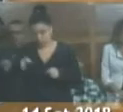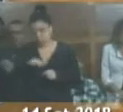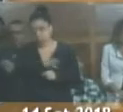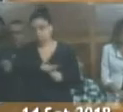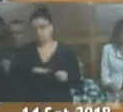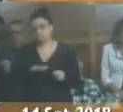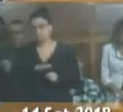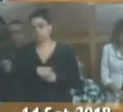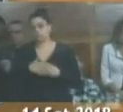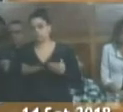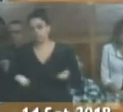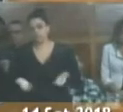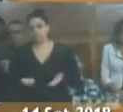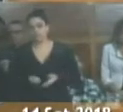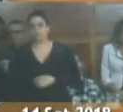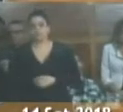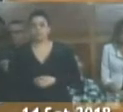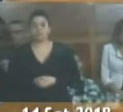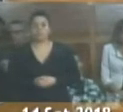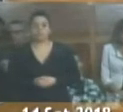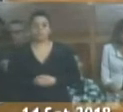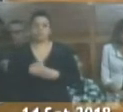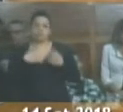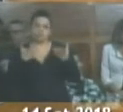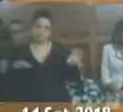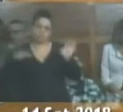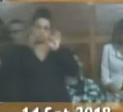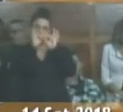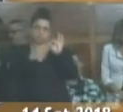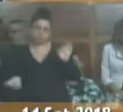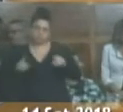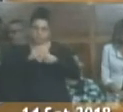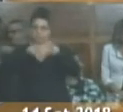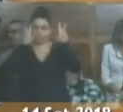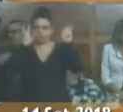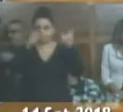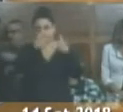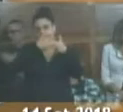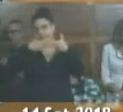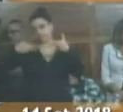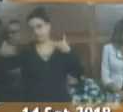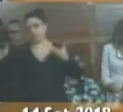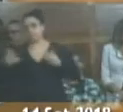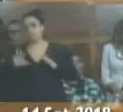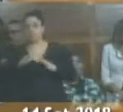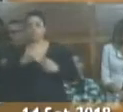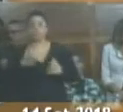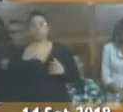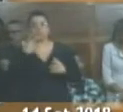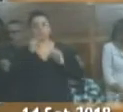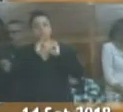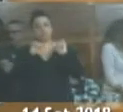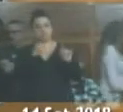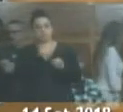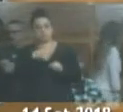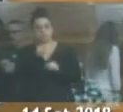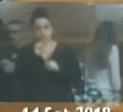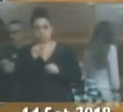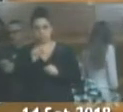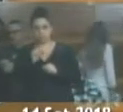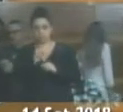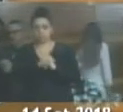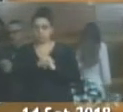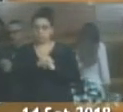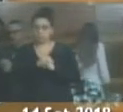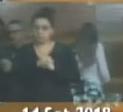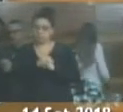Grande. Enfim, para não me alongar, que os assuntos são vários, são extensos, eu quero dizer aos senhores que